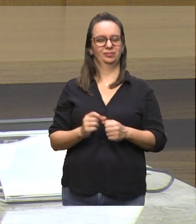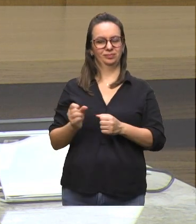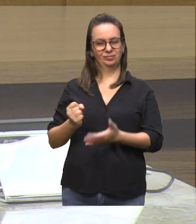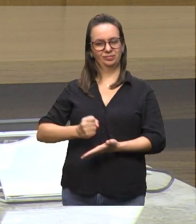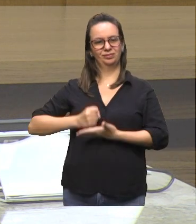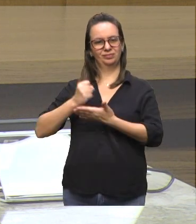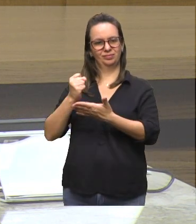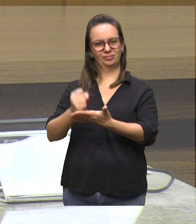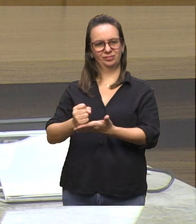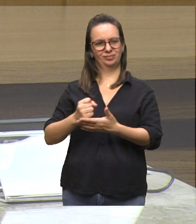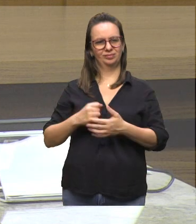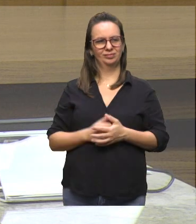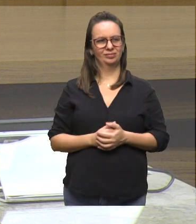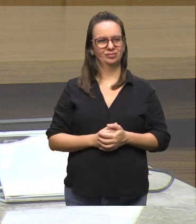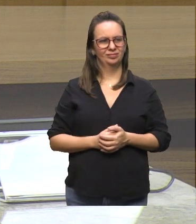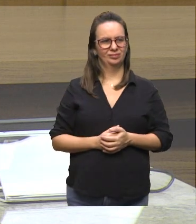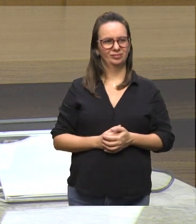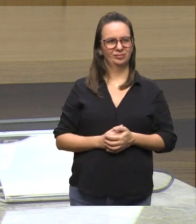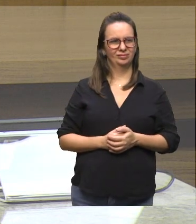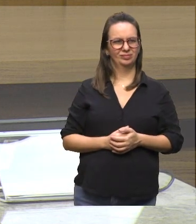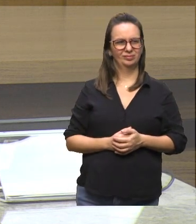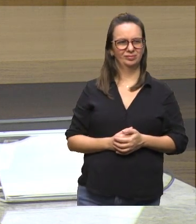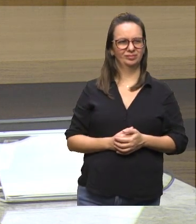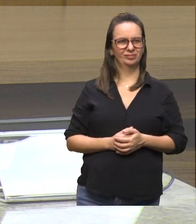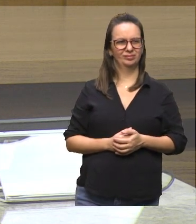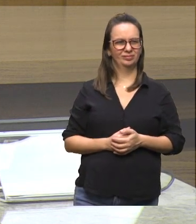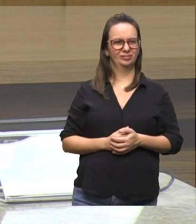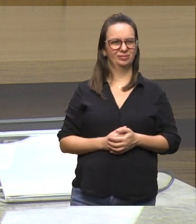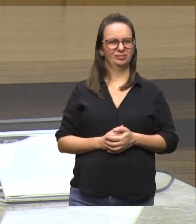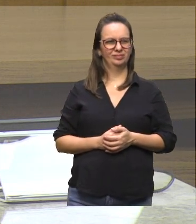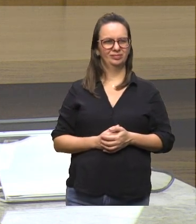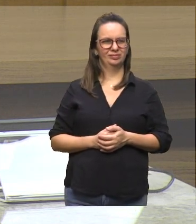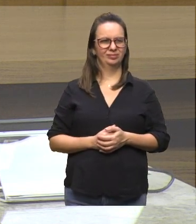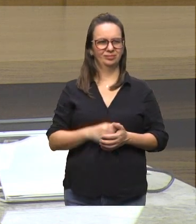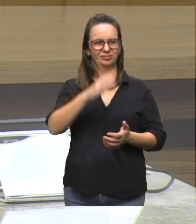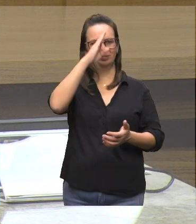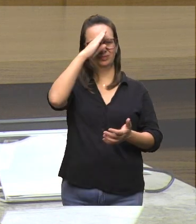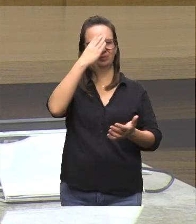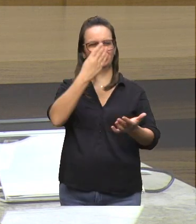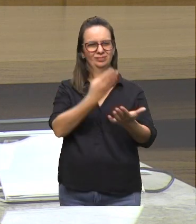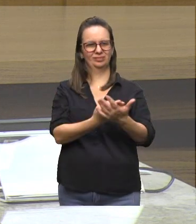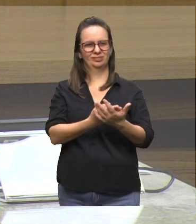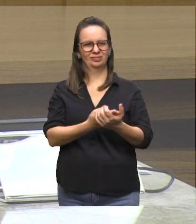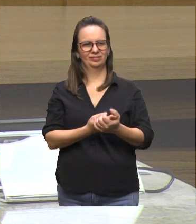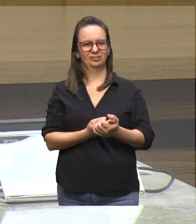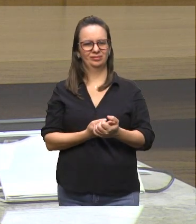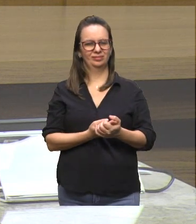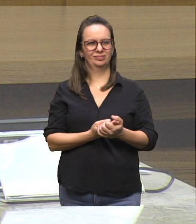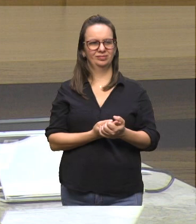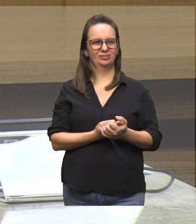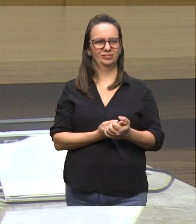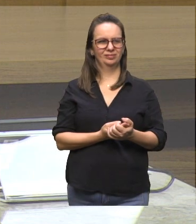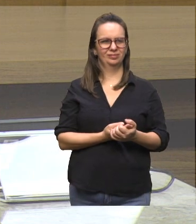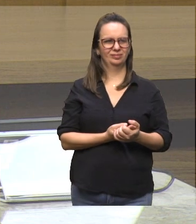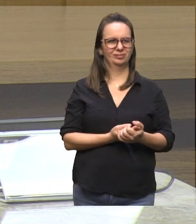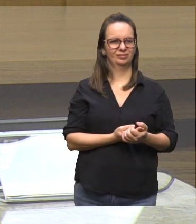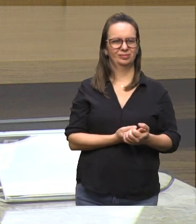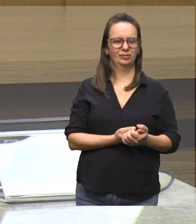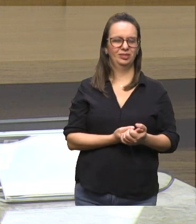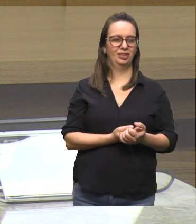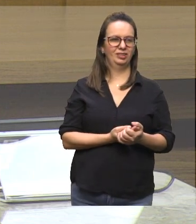legislação, for colocado em prática, né? Acredito que, se colocar em prática, vai dar um resultado muito importante